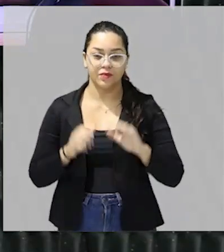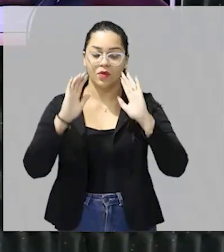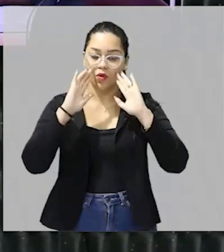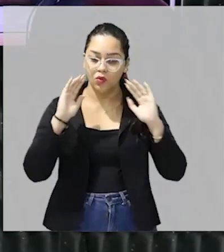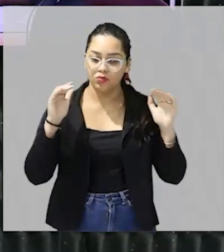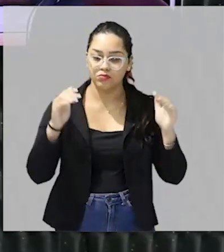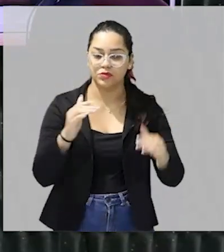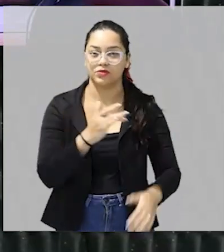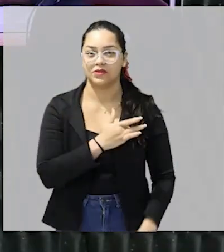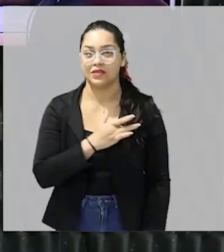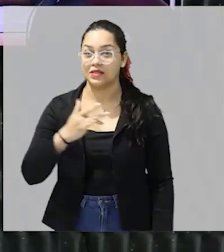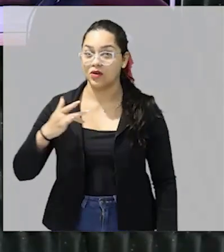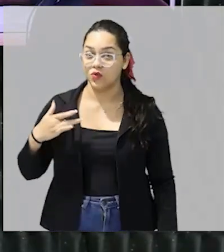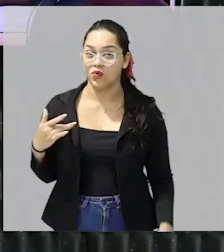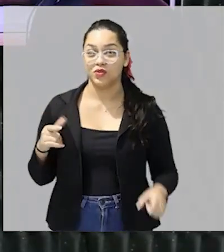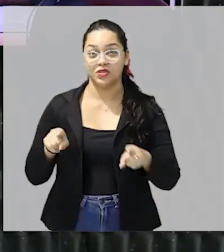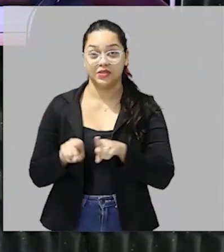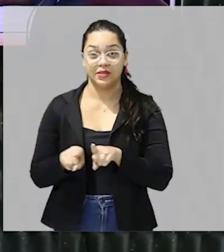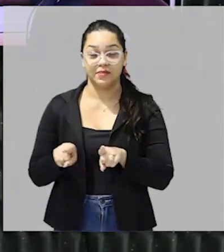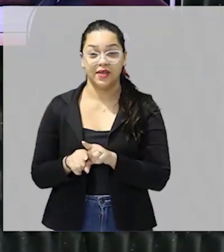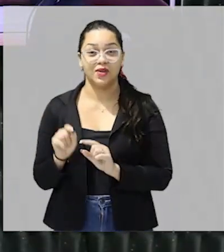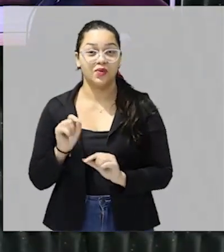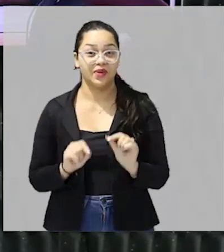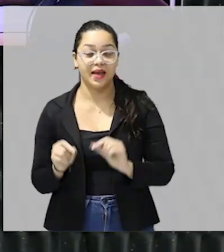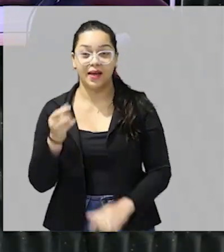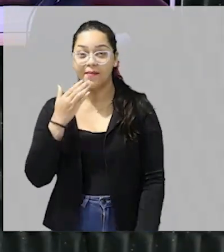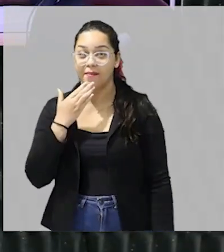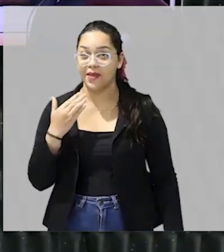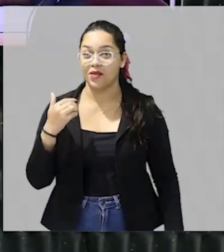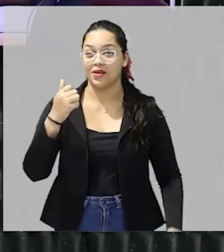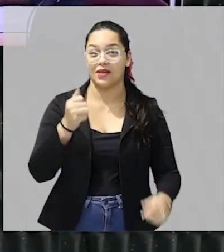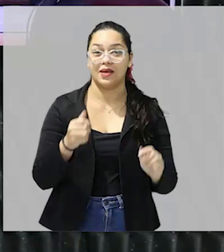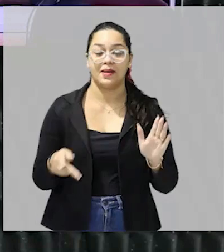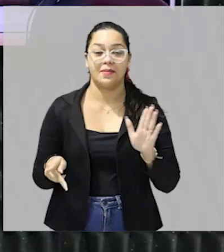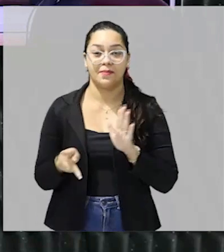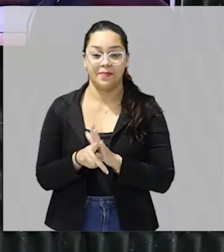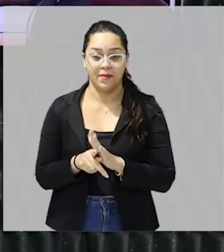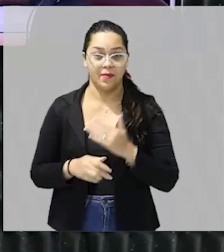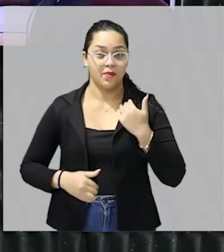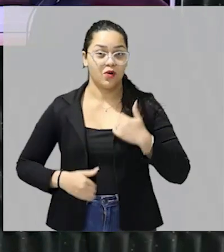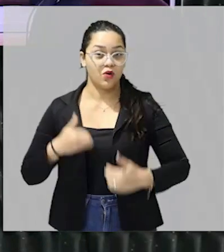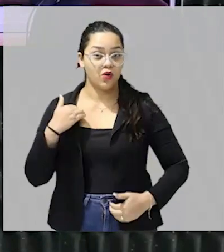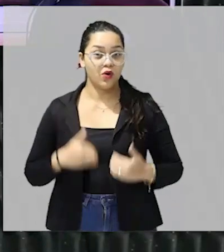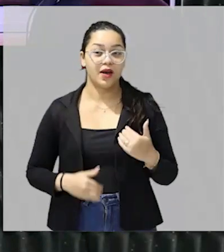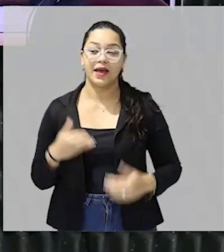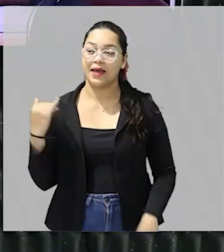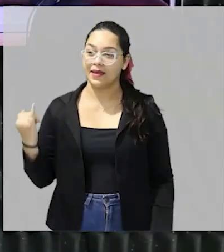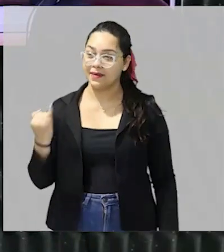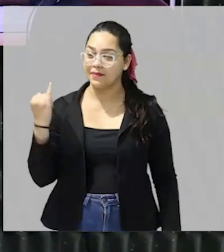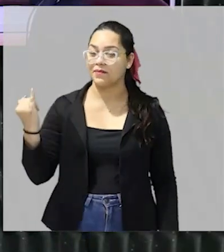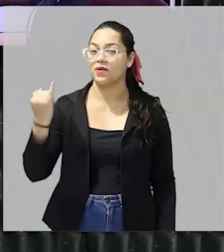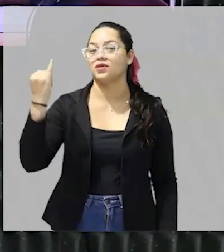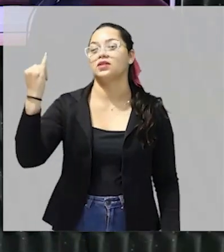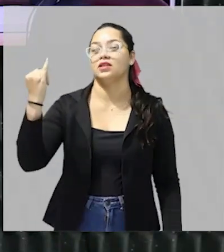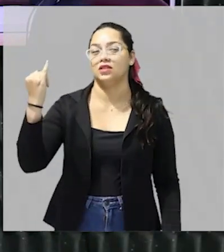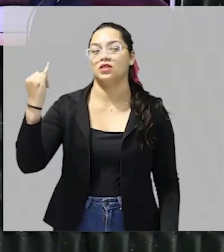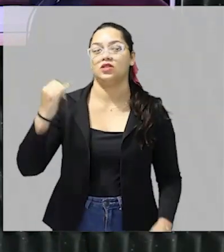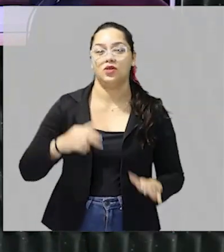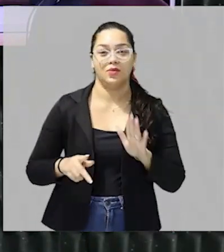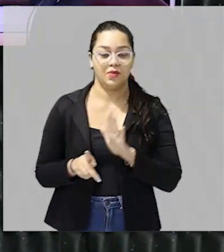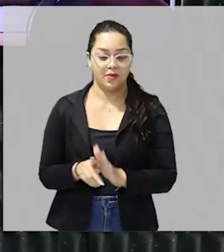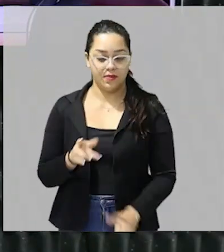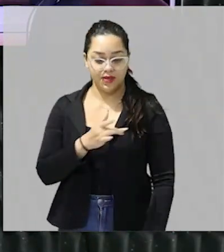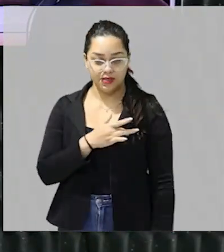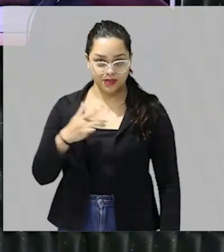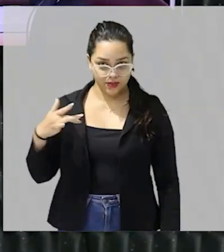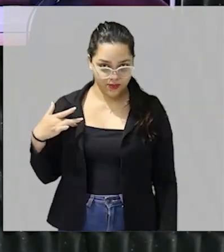visa a saúde, que visa a melhoria das capacidades físicas, é muito importante para a